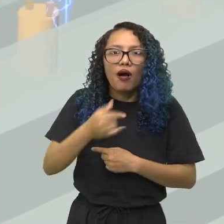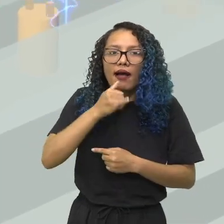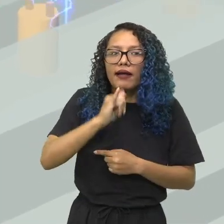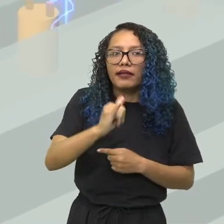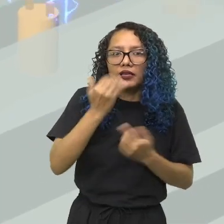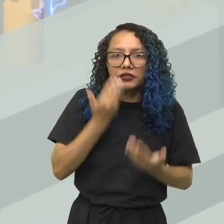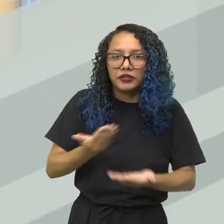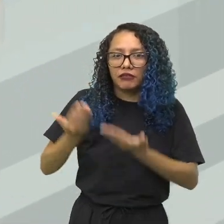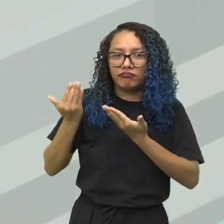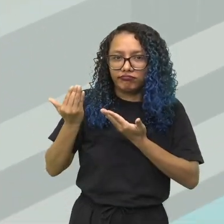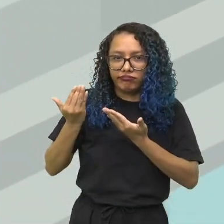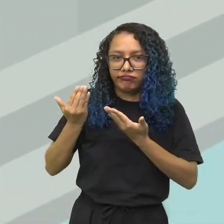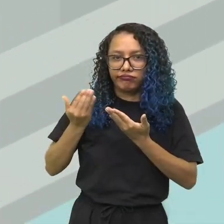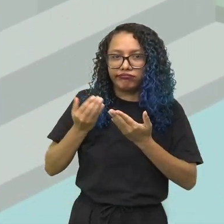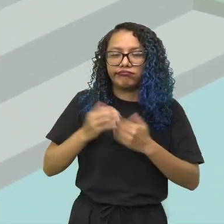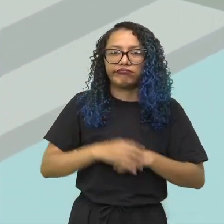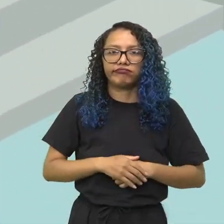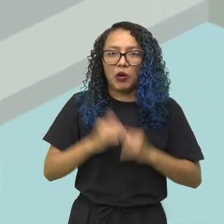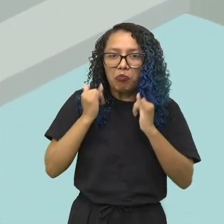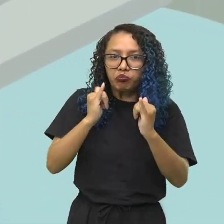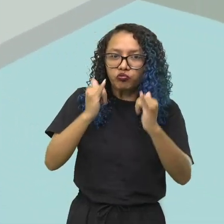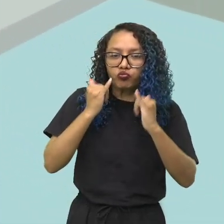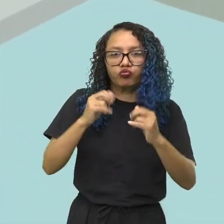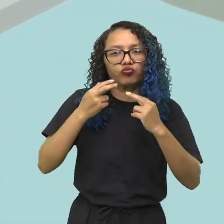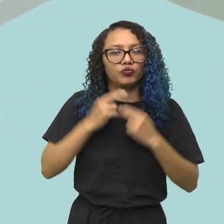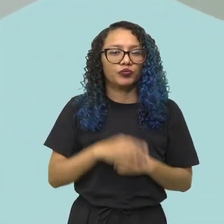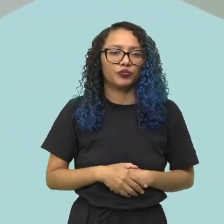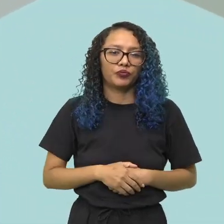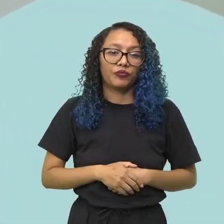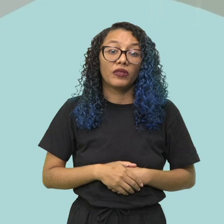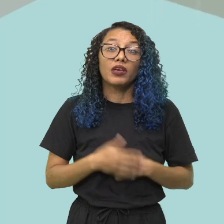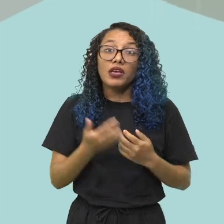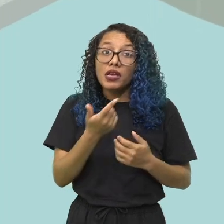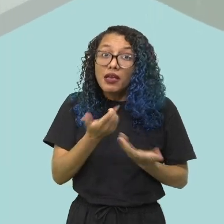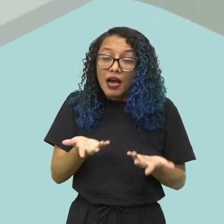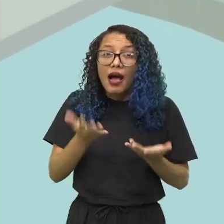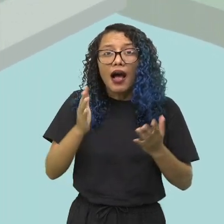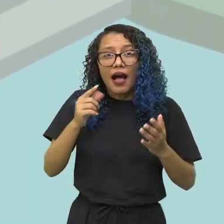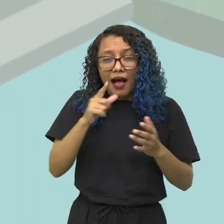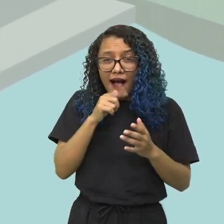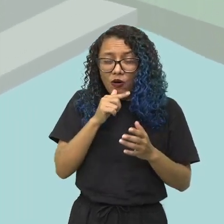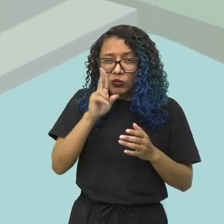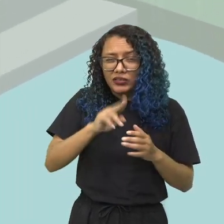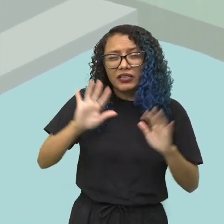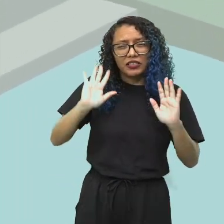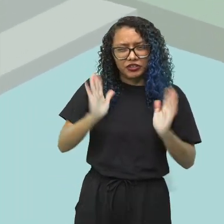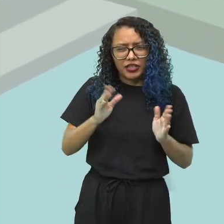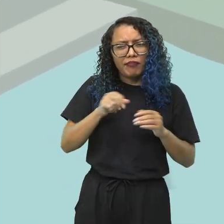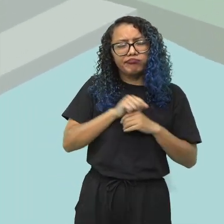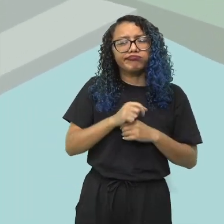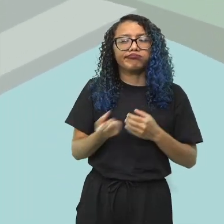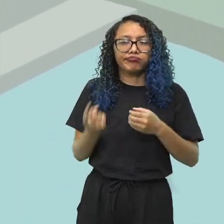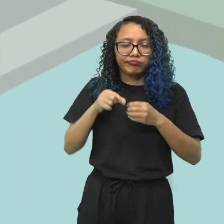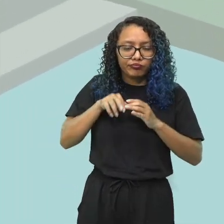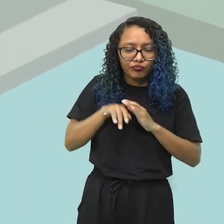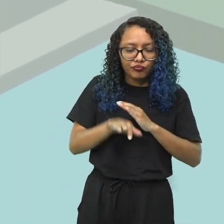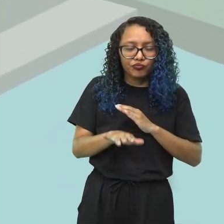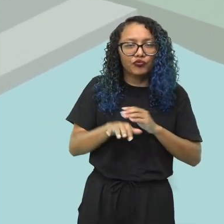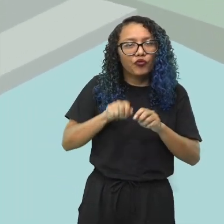de energia. E por fim, a água utilizada passa por tubulações e volta para o rio.